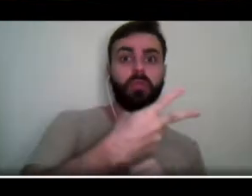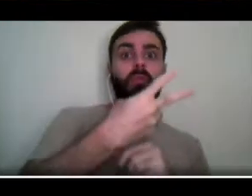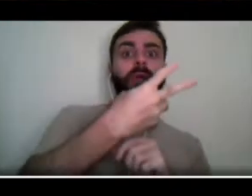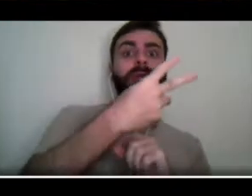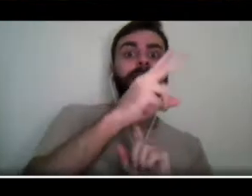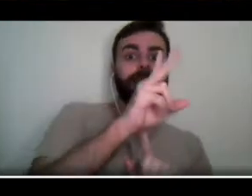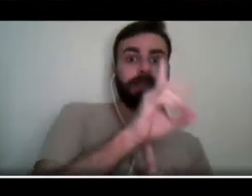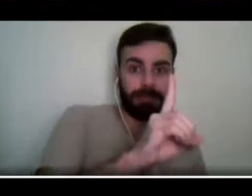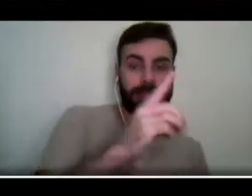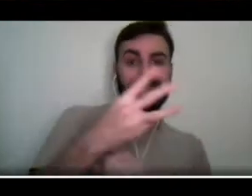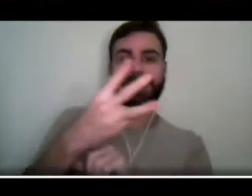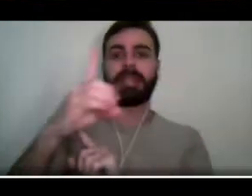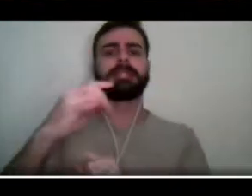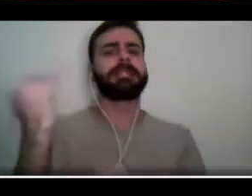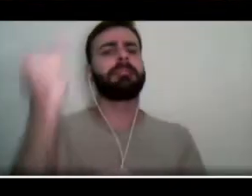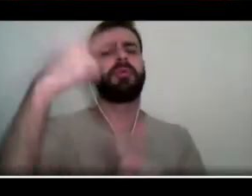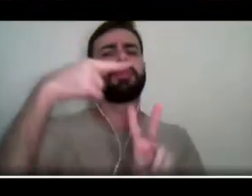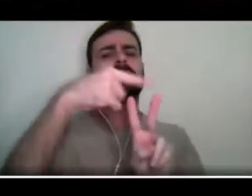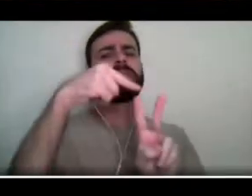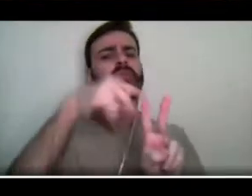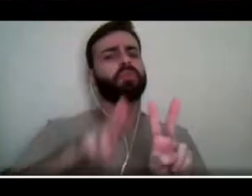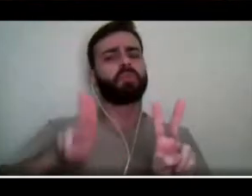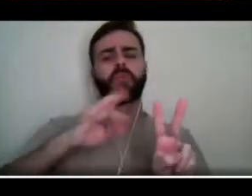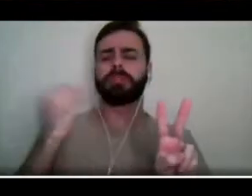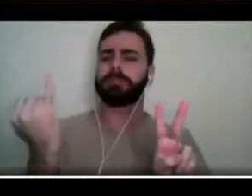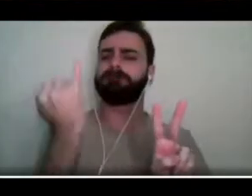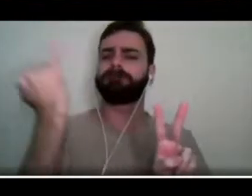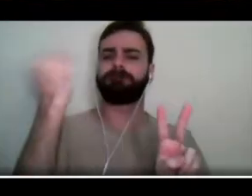é importante. E